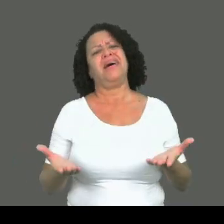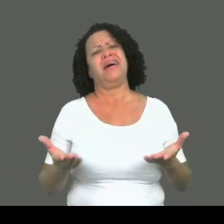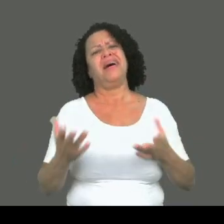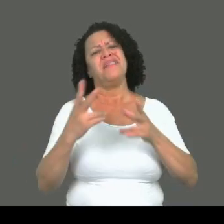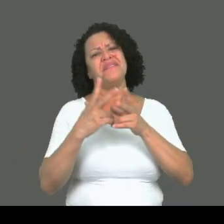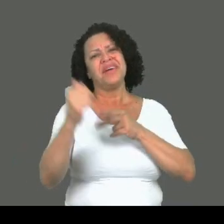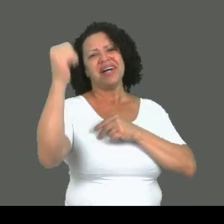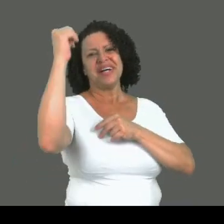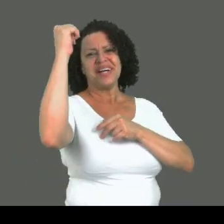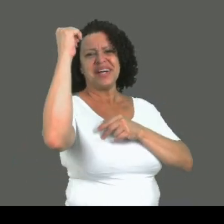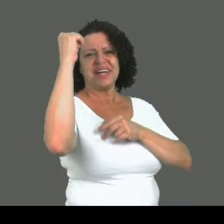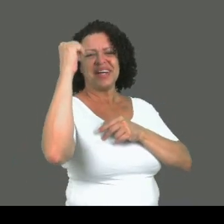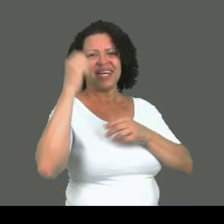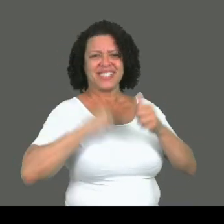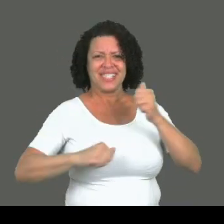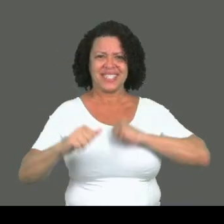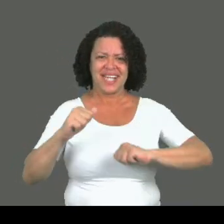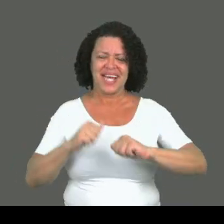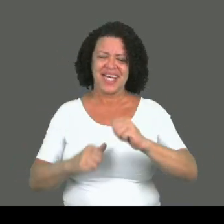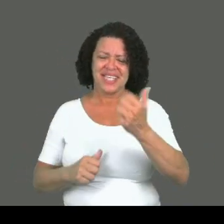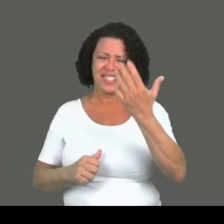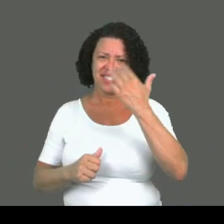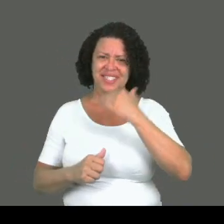a ansiedade. Tá?